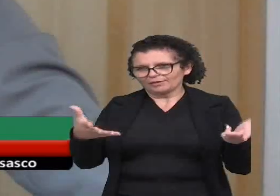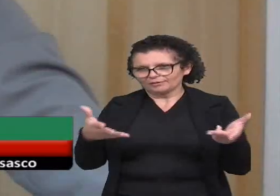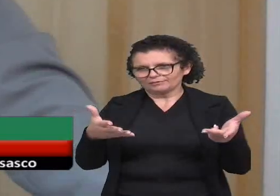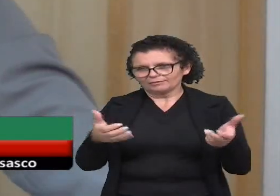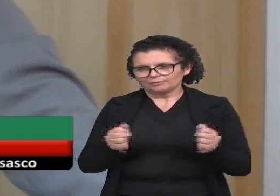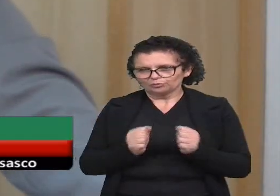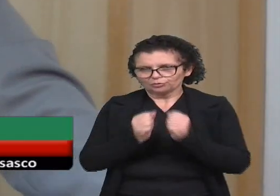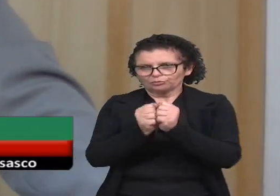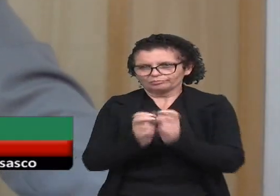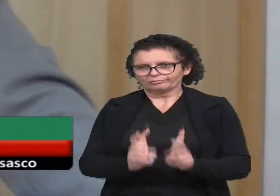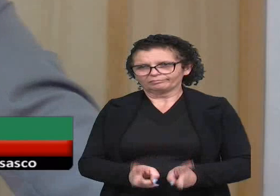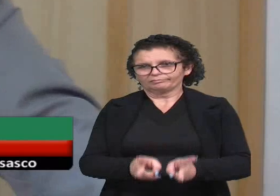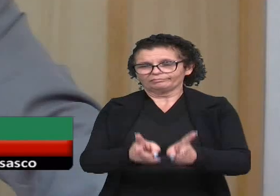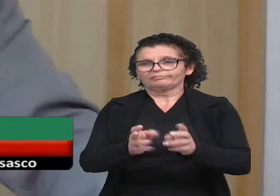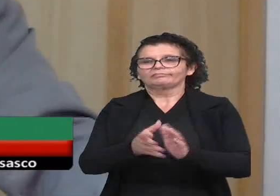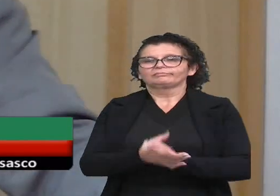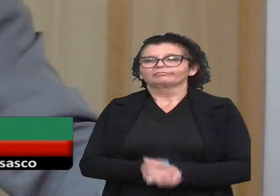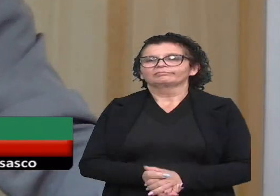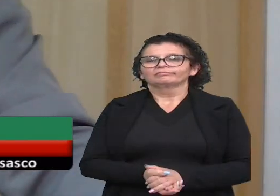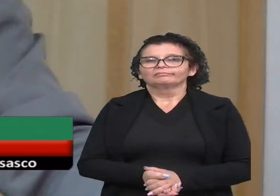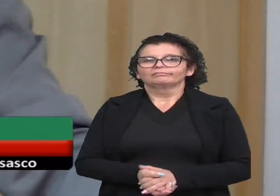Obrigado, Batista. Batista, que